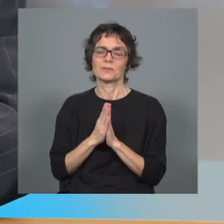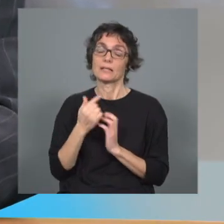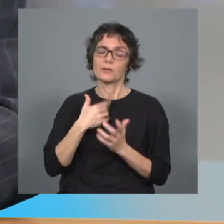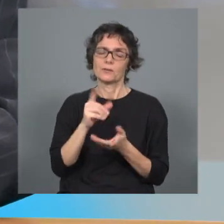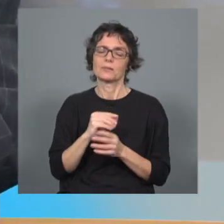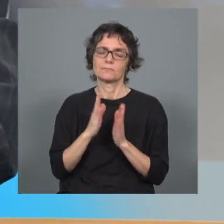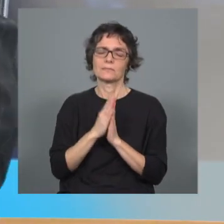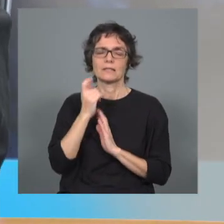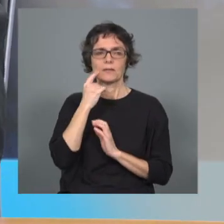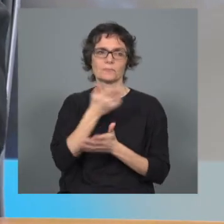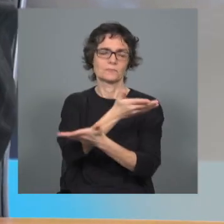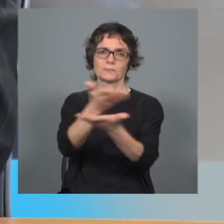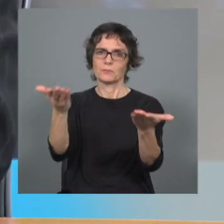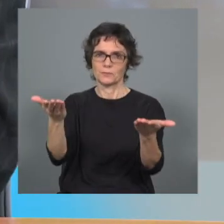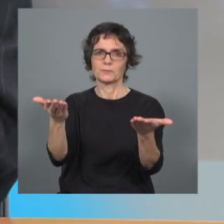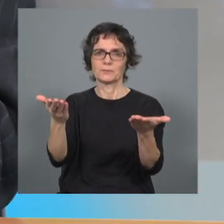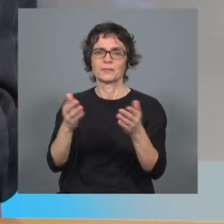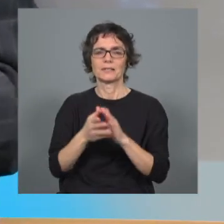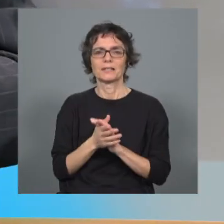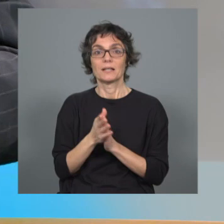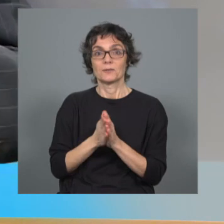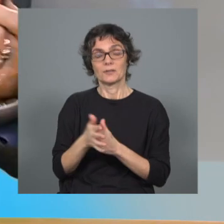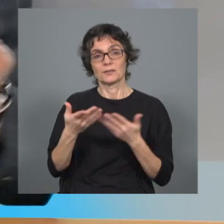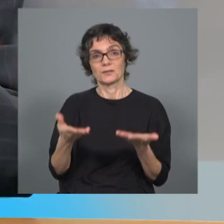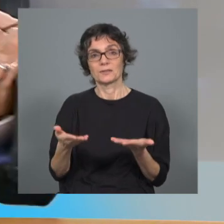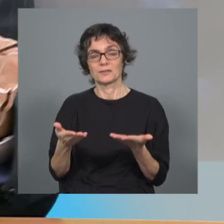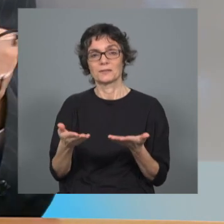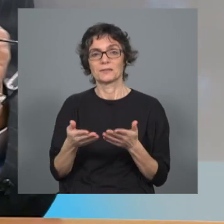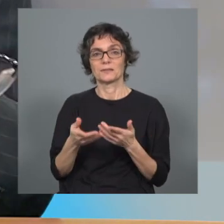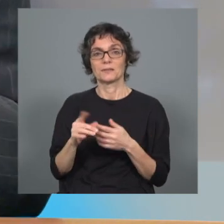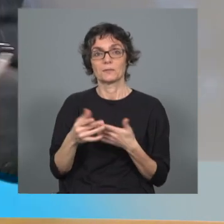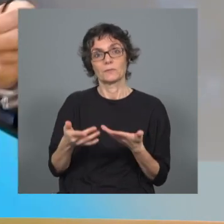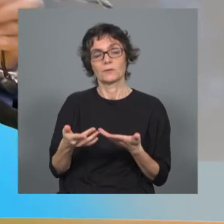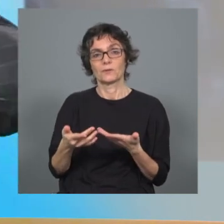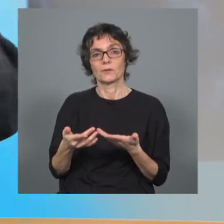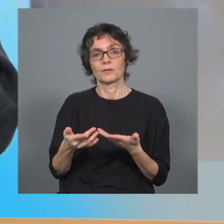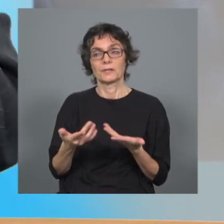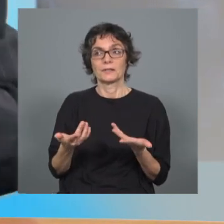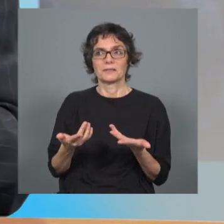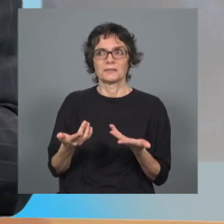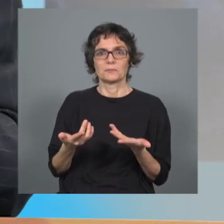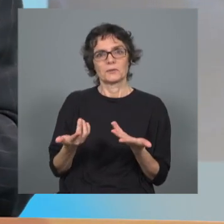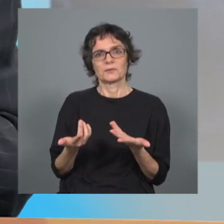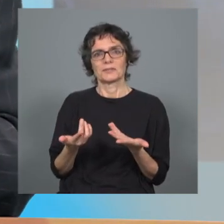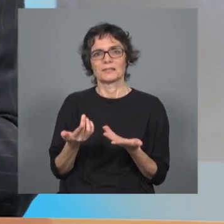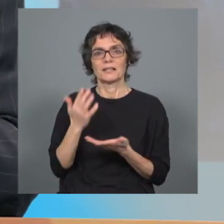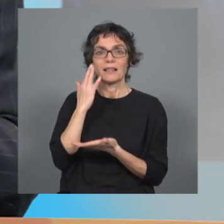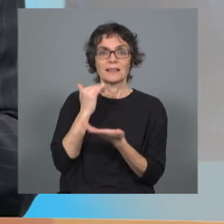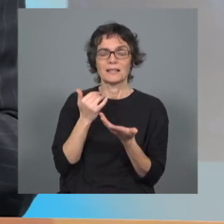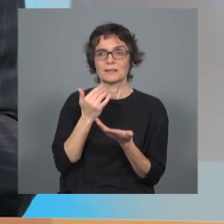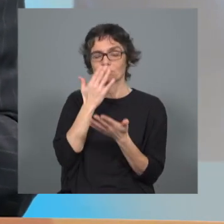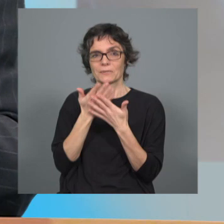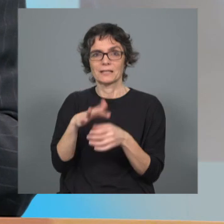todos uma Santa Páscoa e aproveitando isto vivendo um bocadinho estas próprias